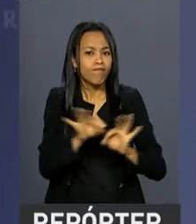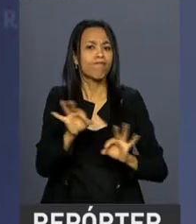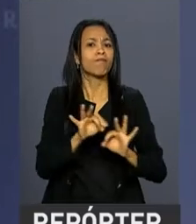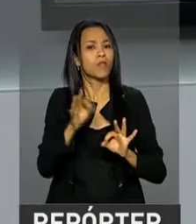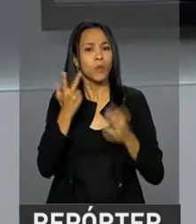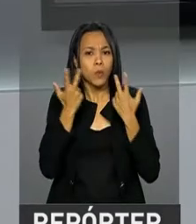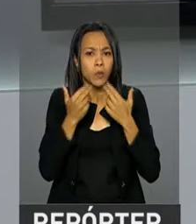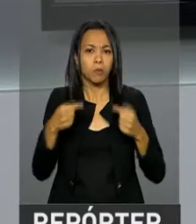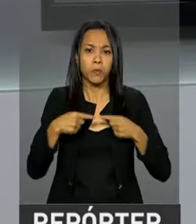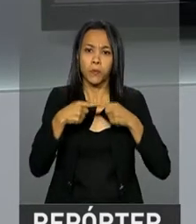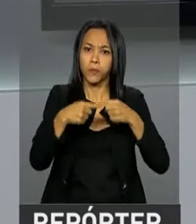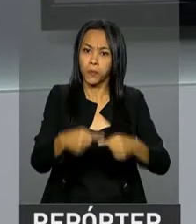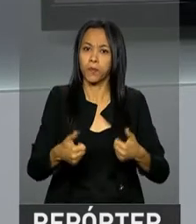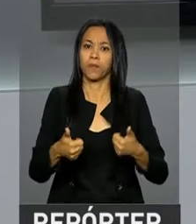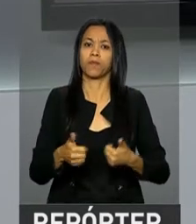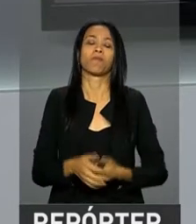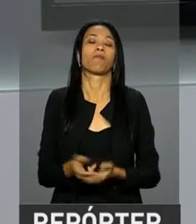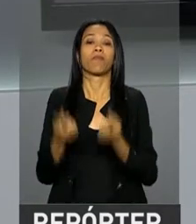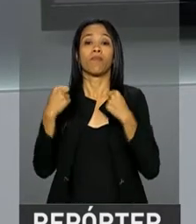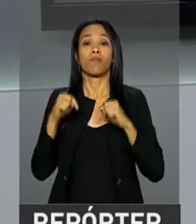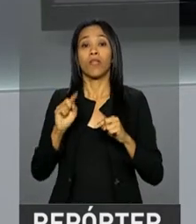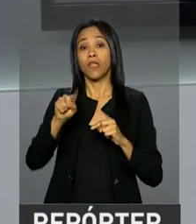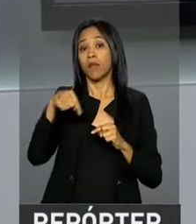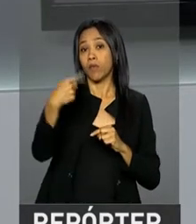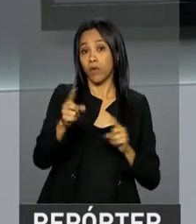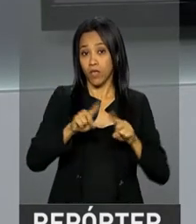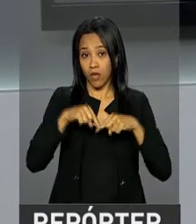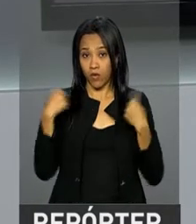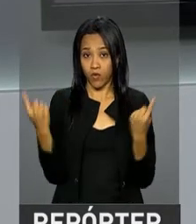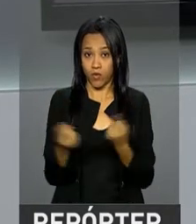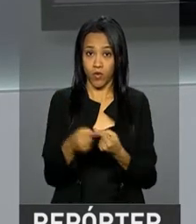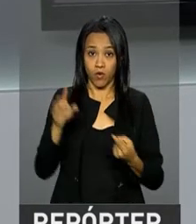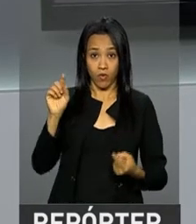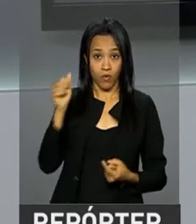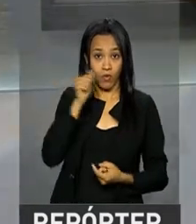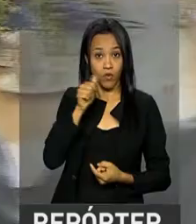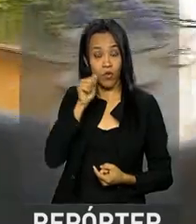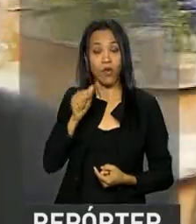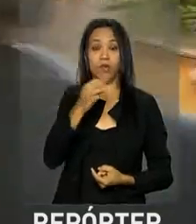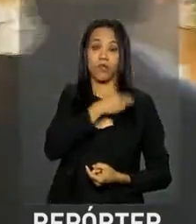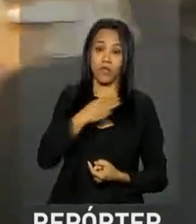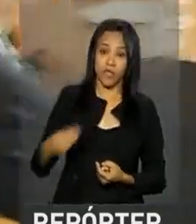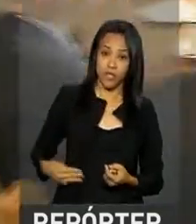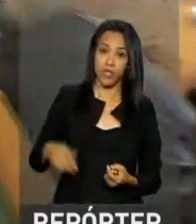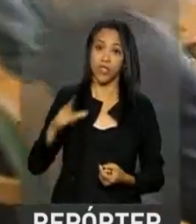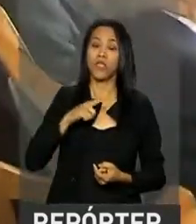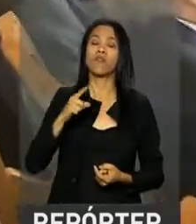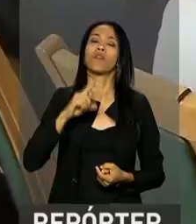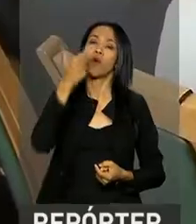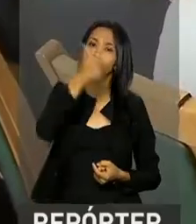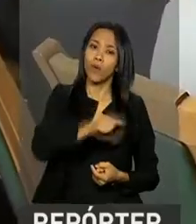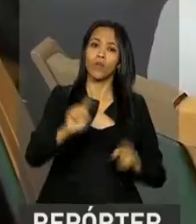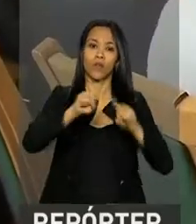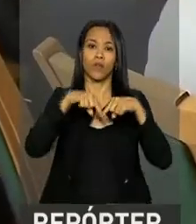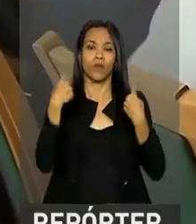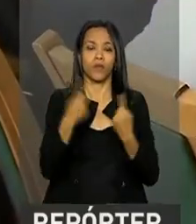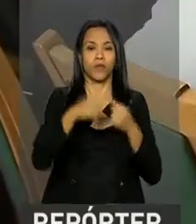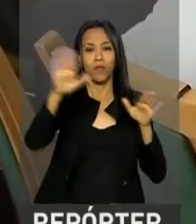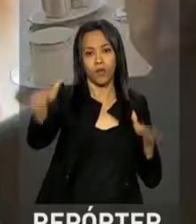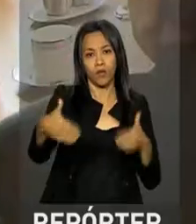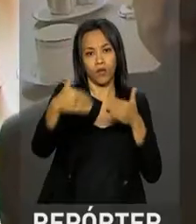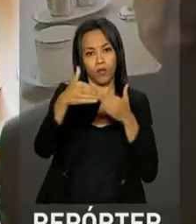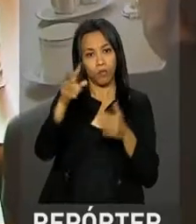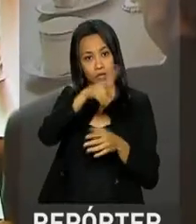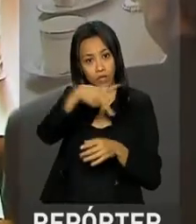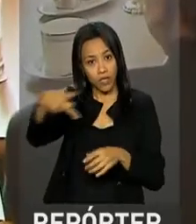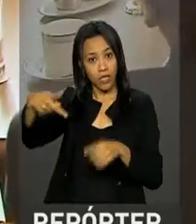extraordinária. E depois da reunião com a primeira-ministra, o presidente Michel Temer se encontrou com o presidente do parlamento